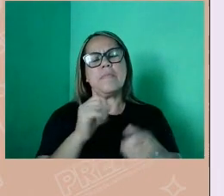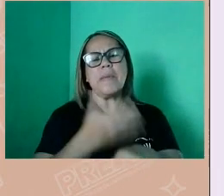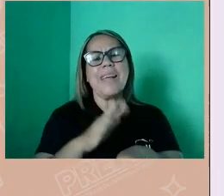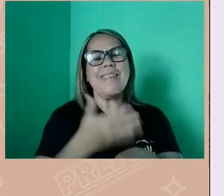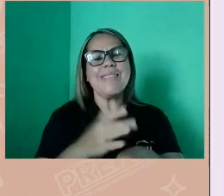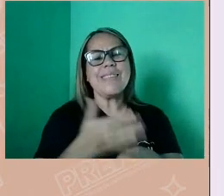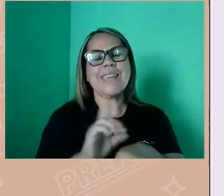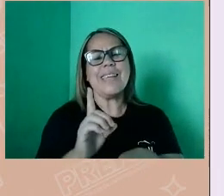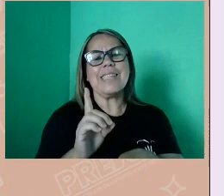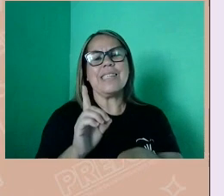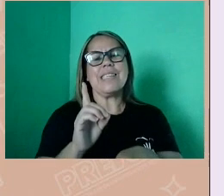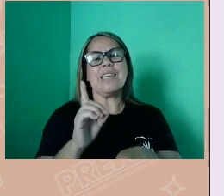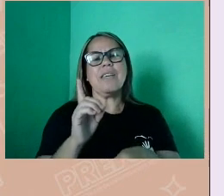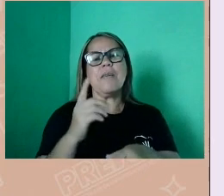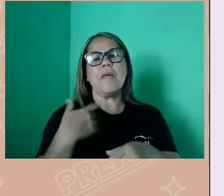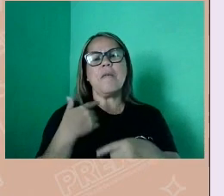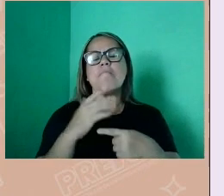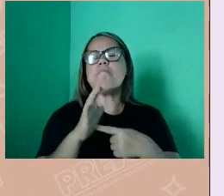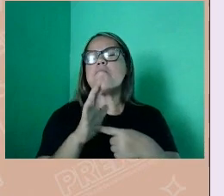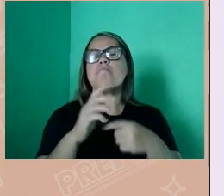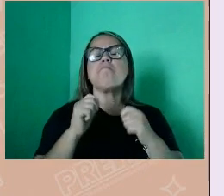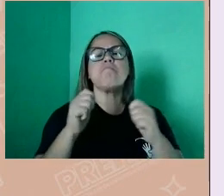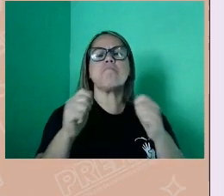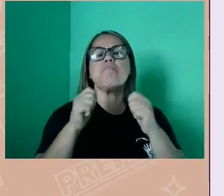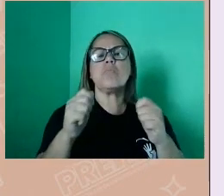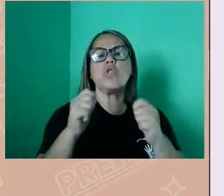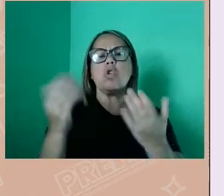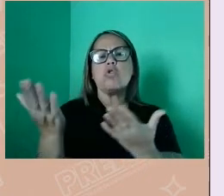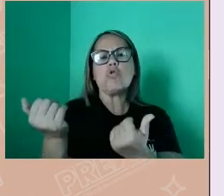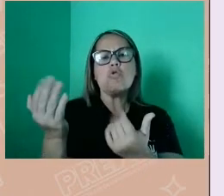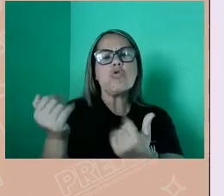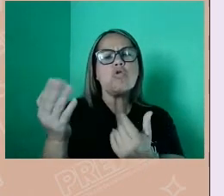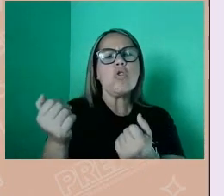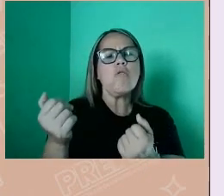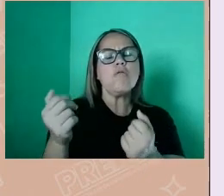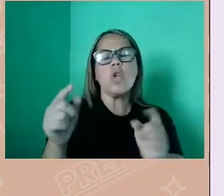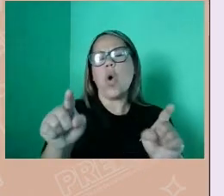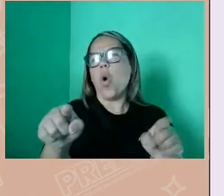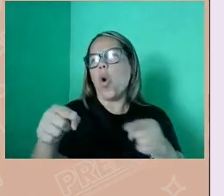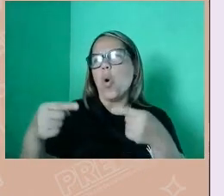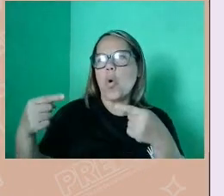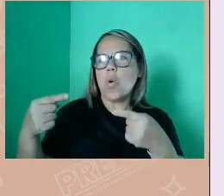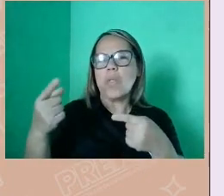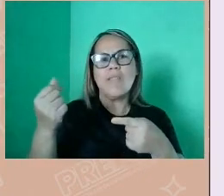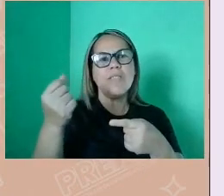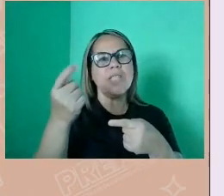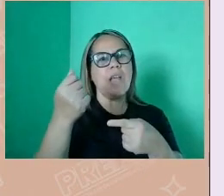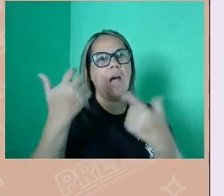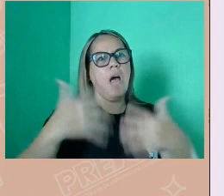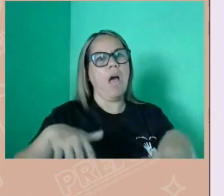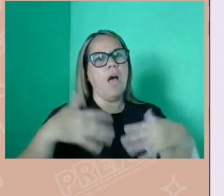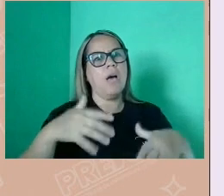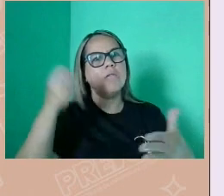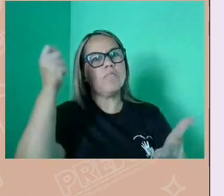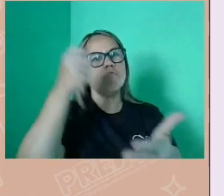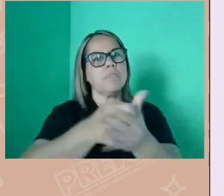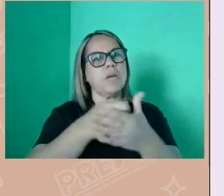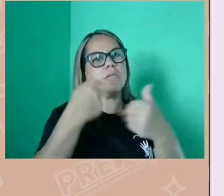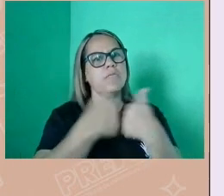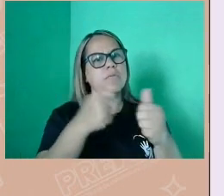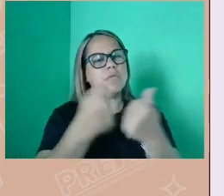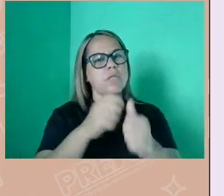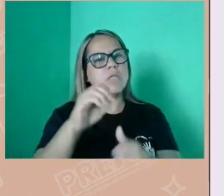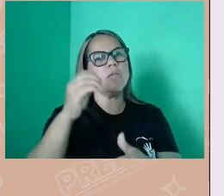é uma forma de protesto dos jovens da periferia contra os altos preços de transporte público na cidade de Olinda